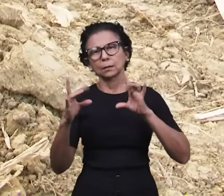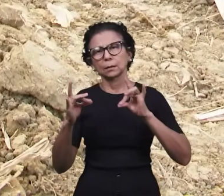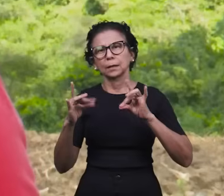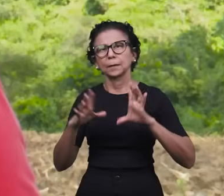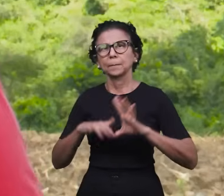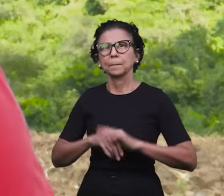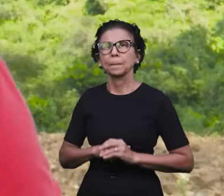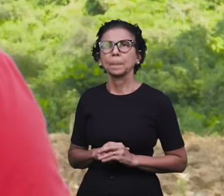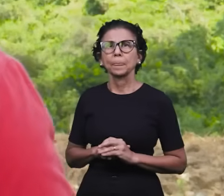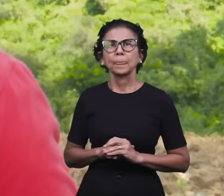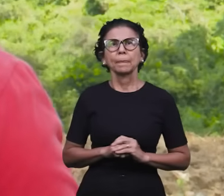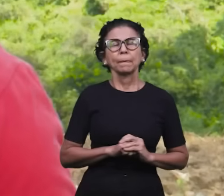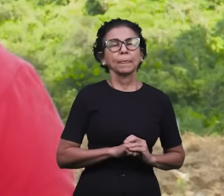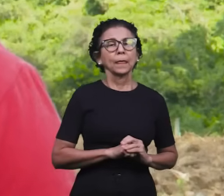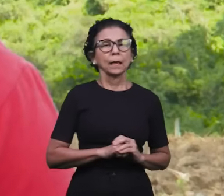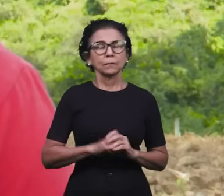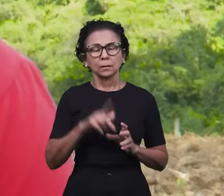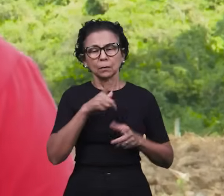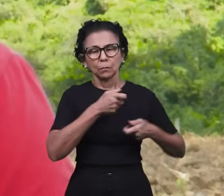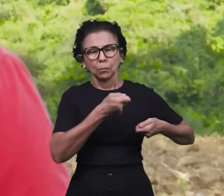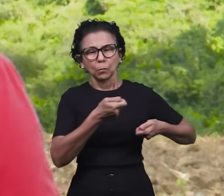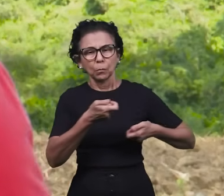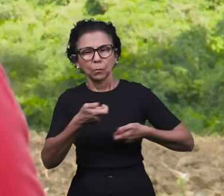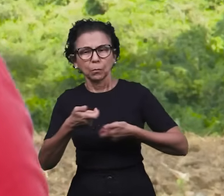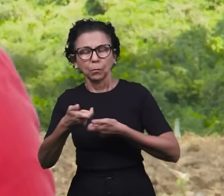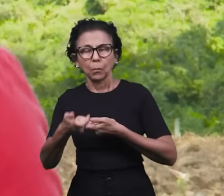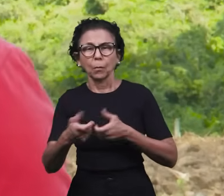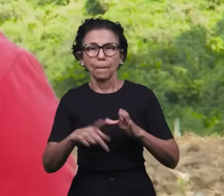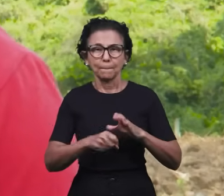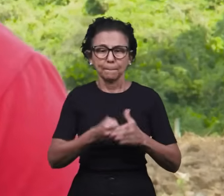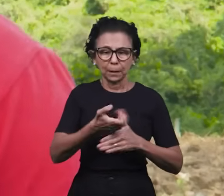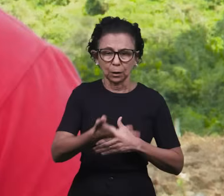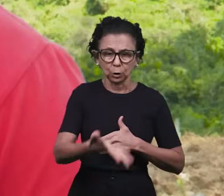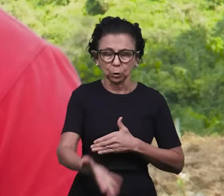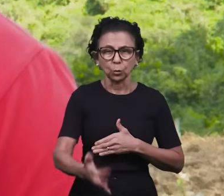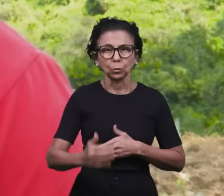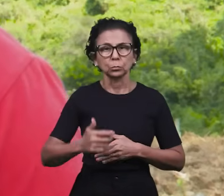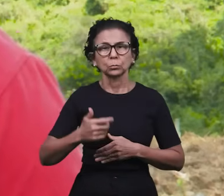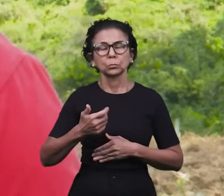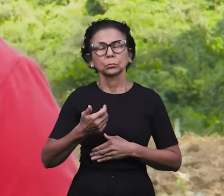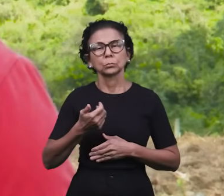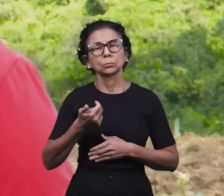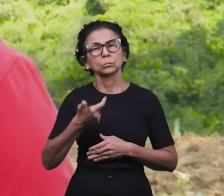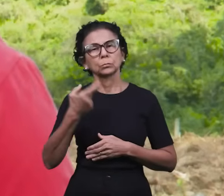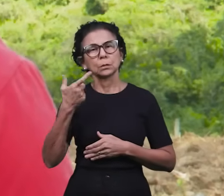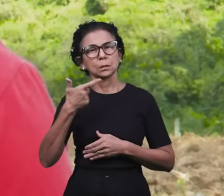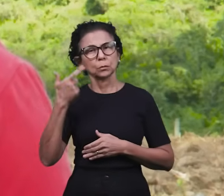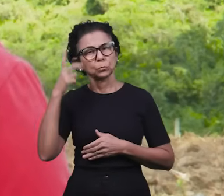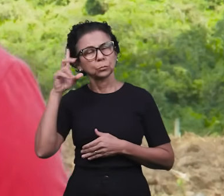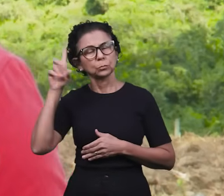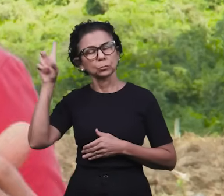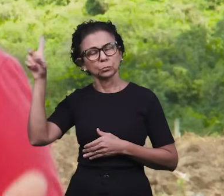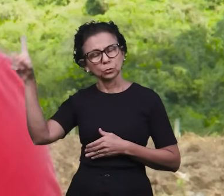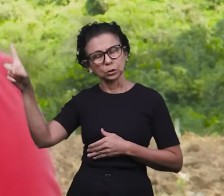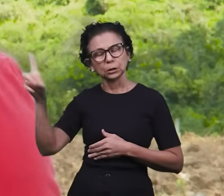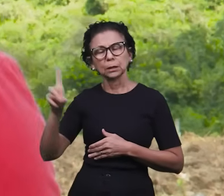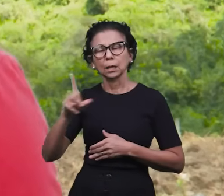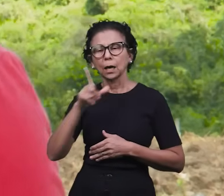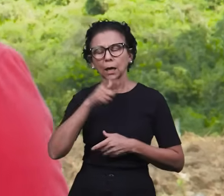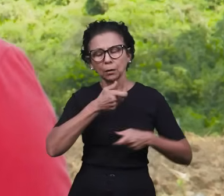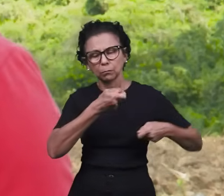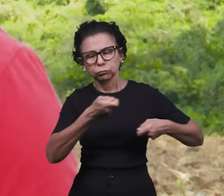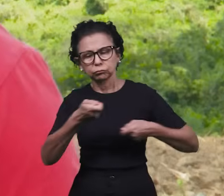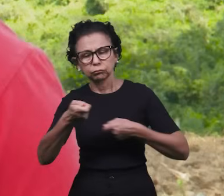Quando faz o plantio, no segundo dia é interessante já você começar a irrigação. A irrigação sempre deve ser feita pela parte